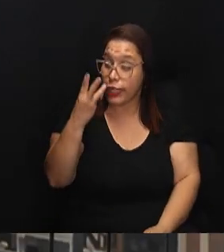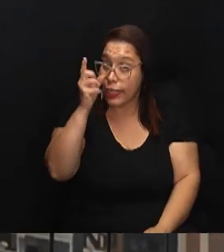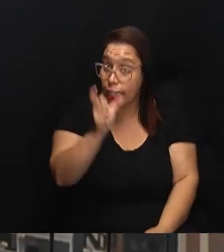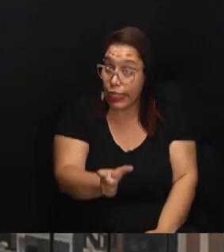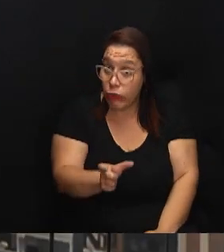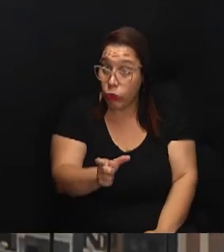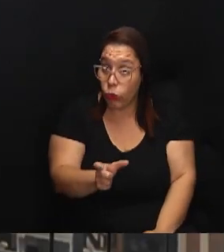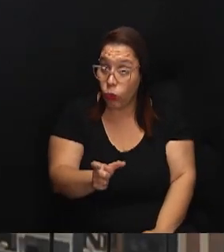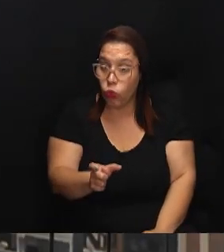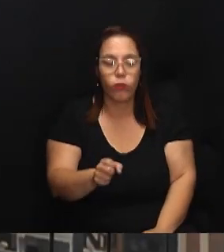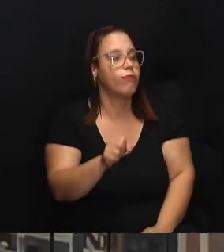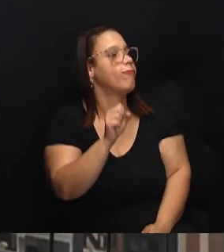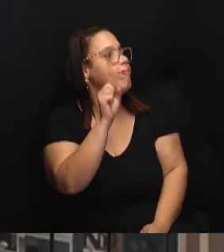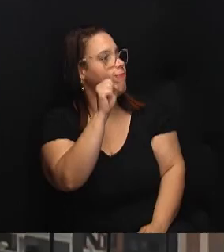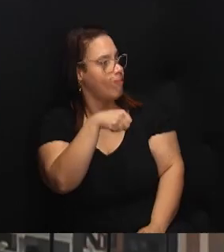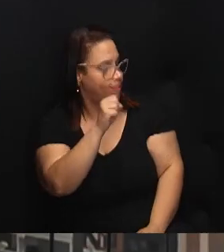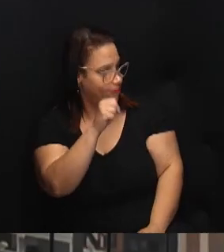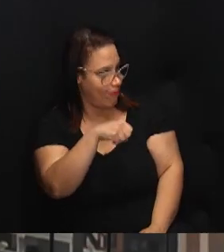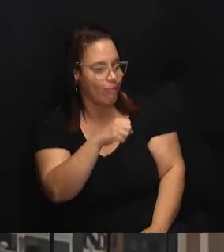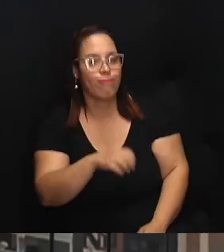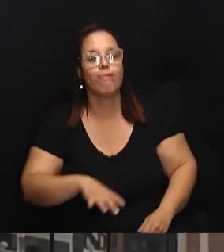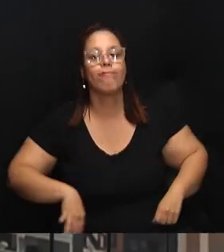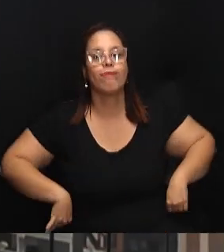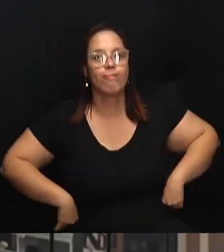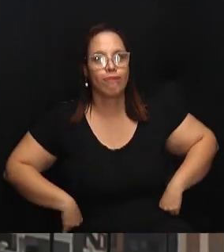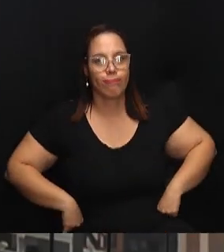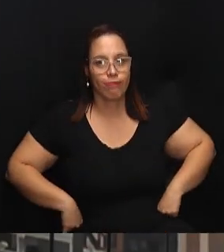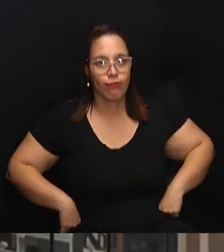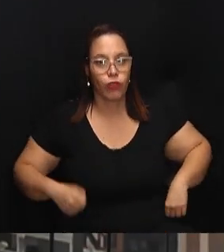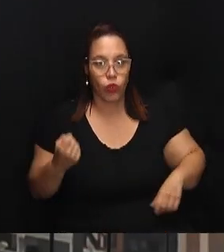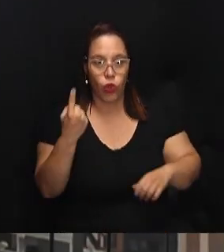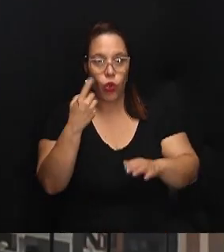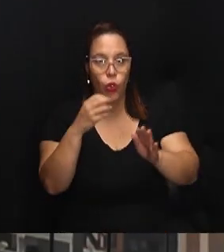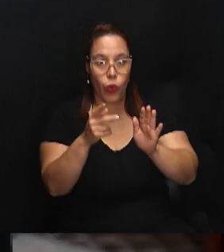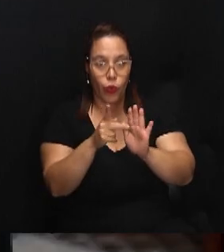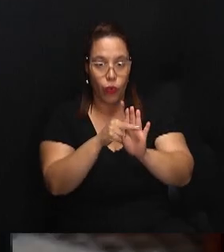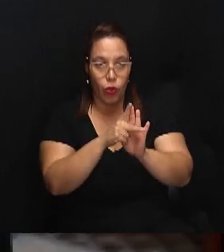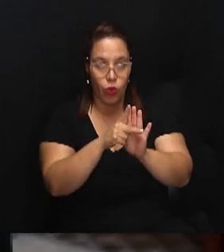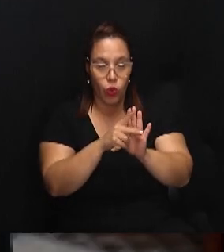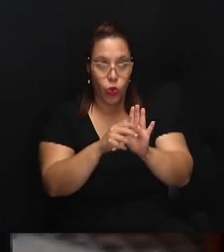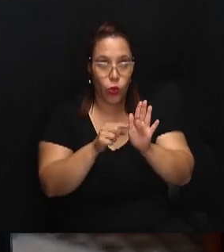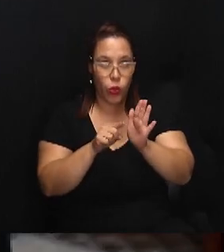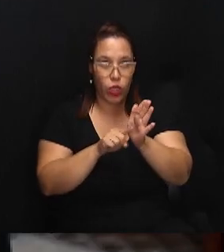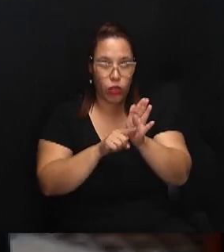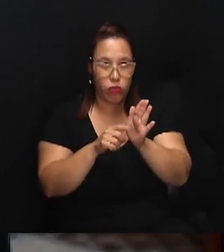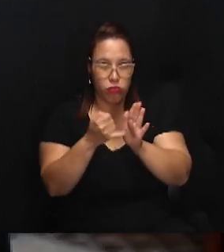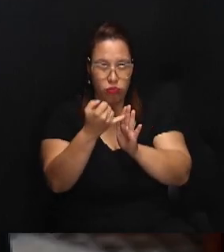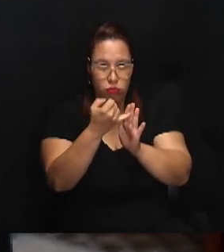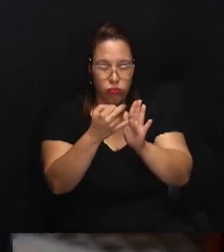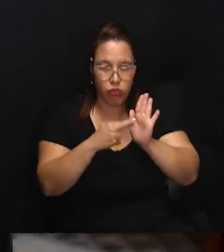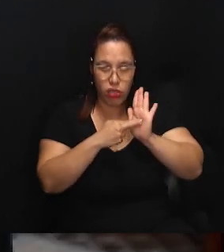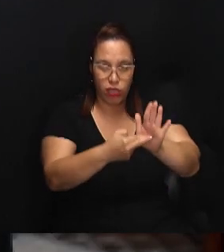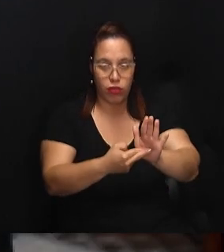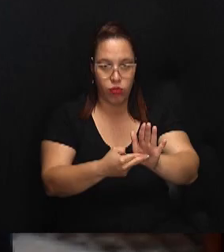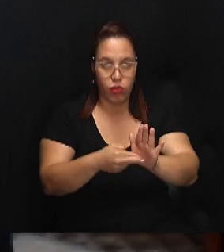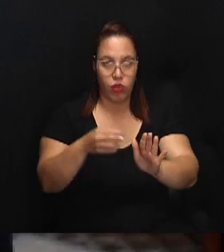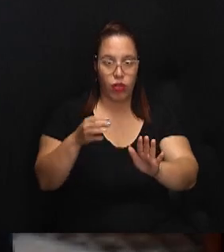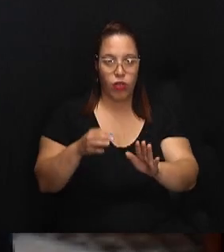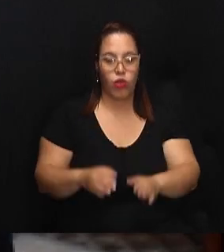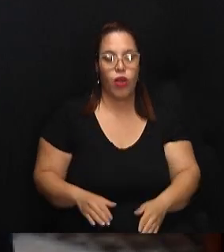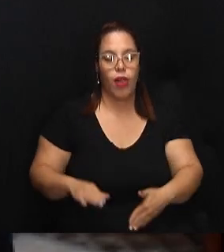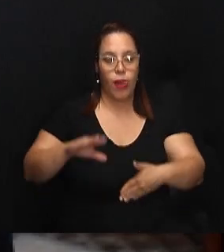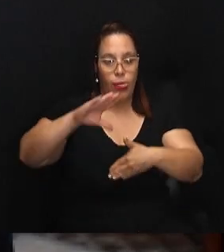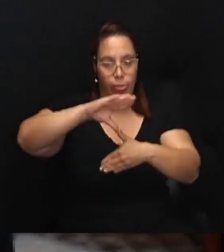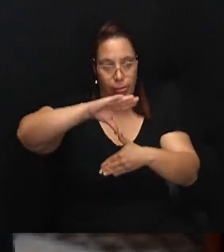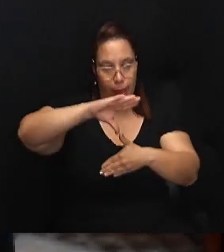né? É sim, a gente foi a única representante da América Latina e a única representante de